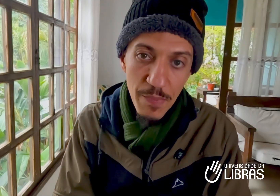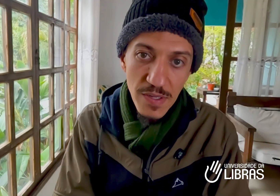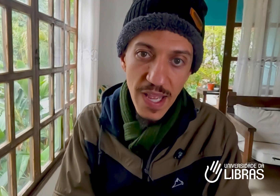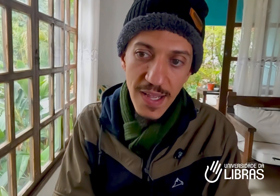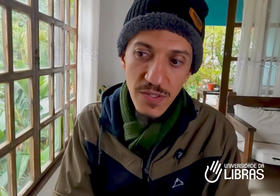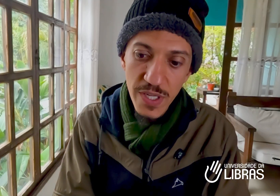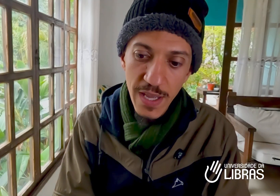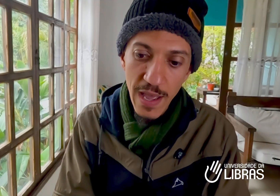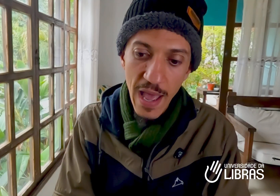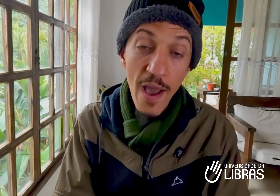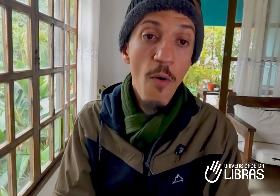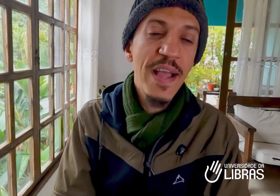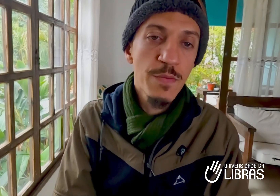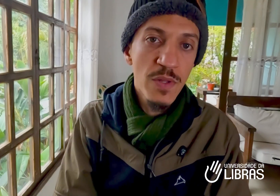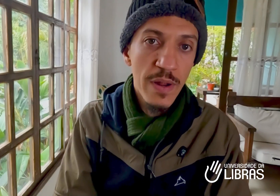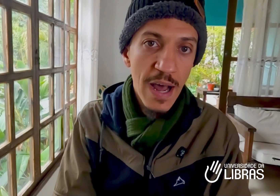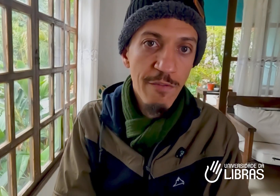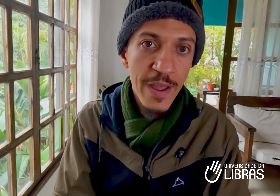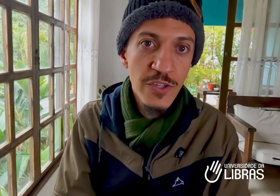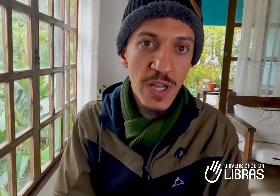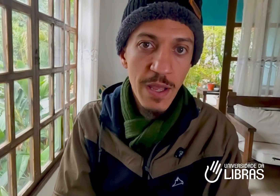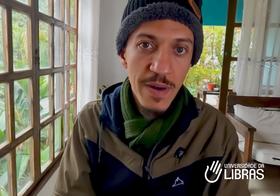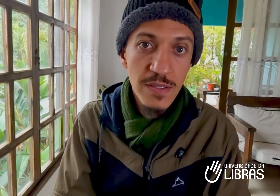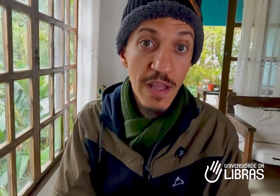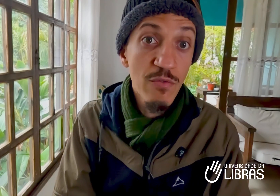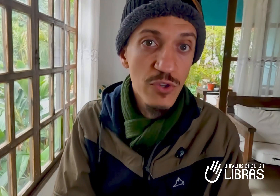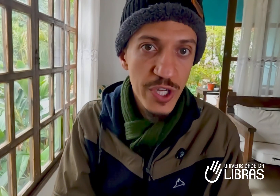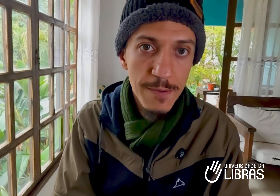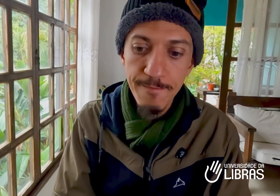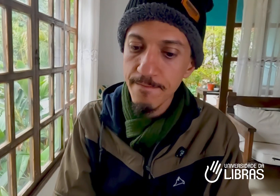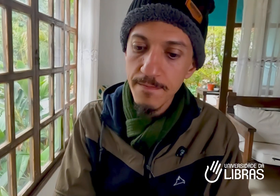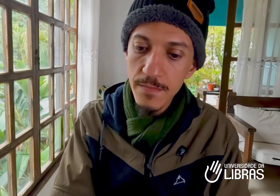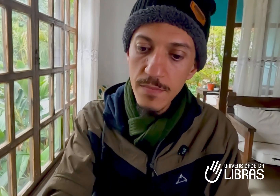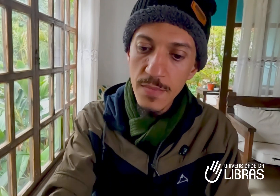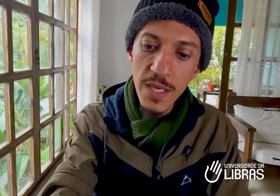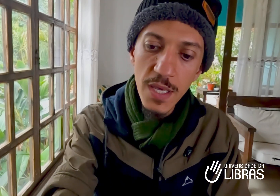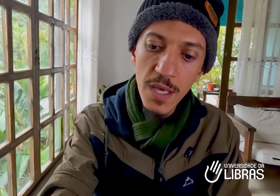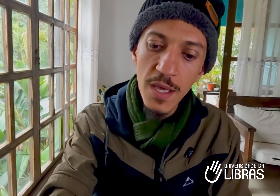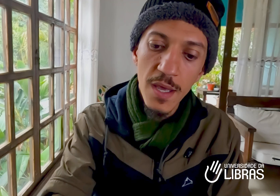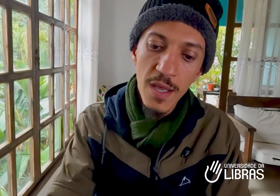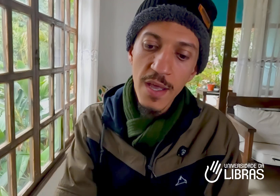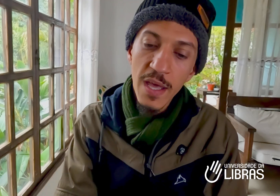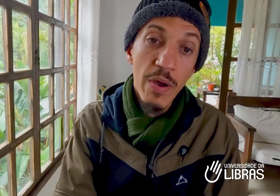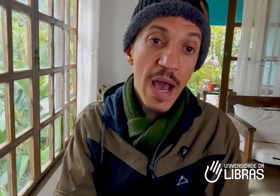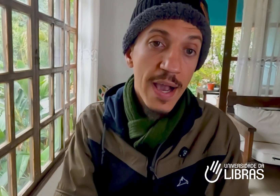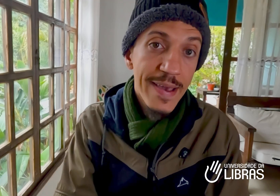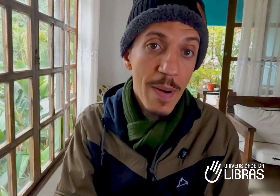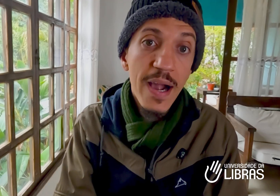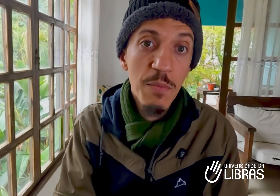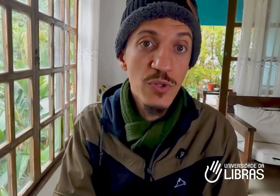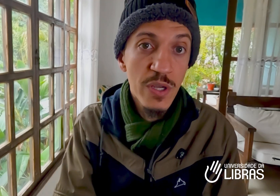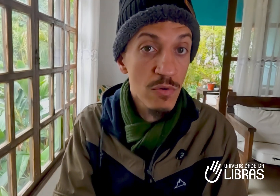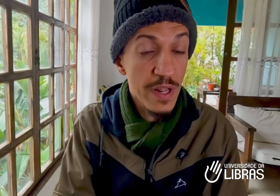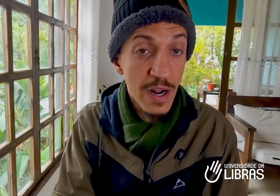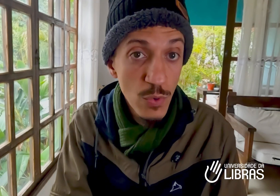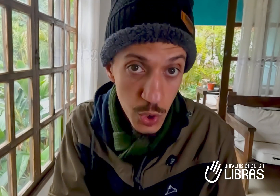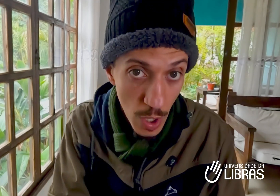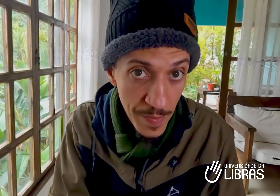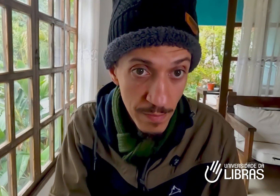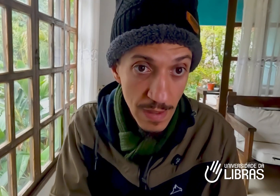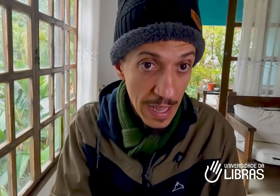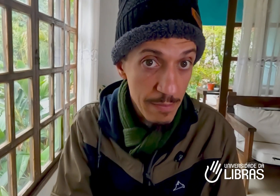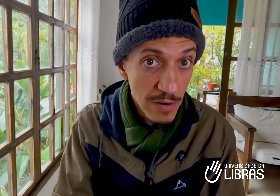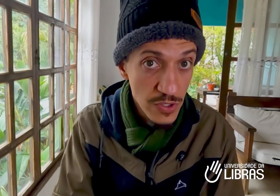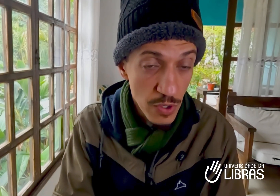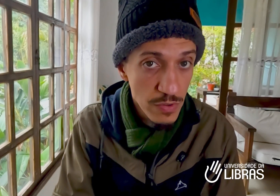nesse processo de realmente me tornar fluente em Libras, teve um dia que eu e a Raquel marcamos de encontrar num